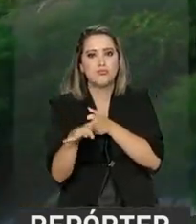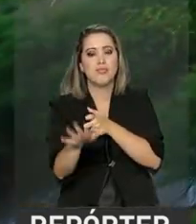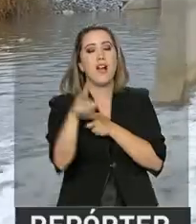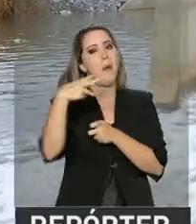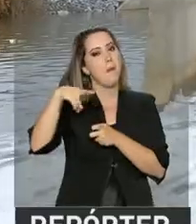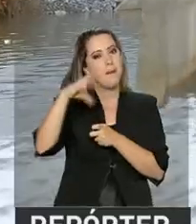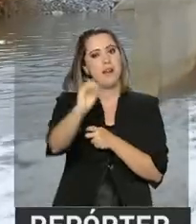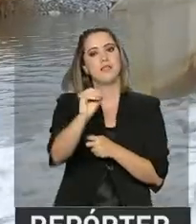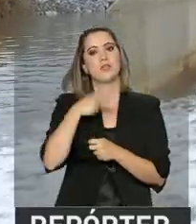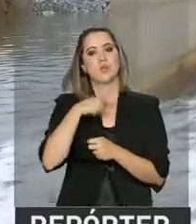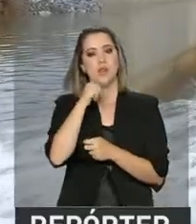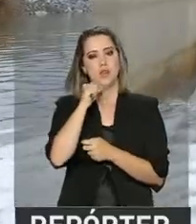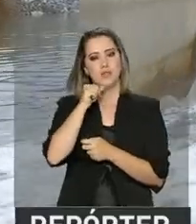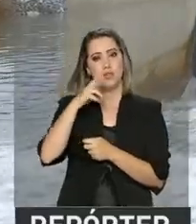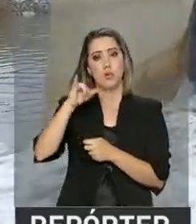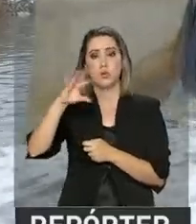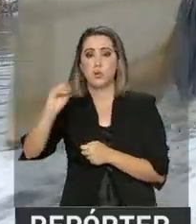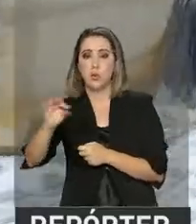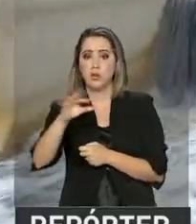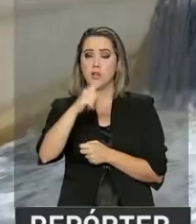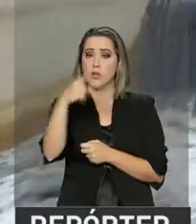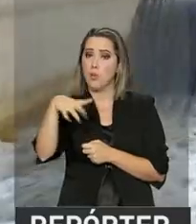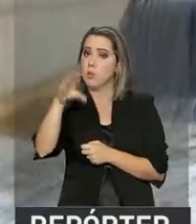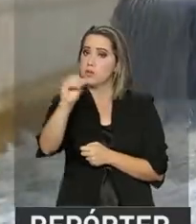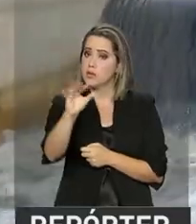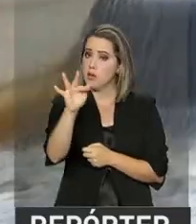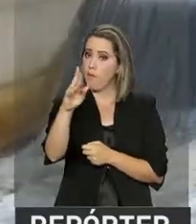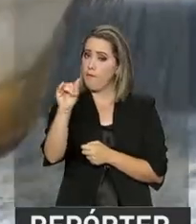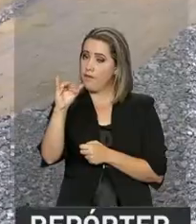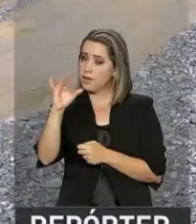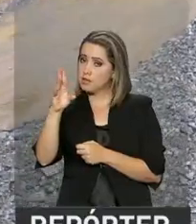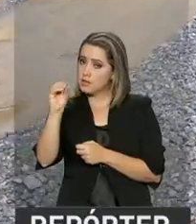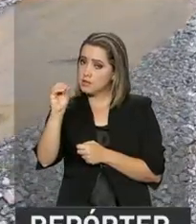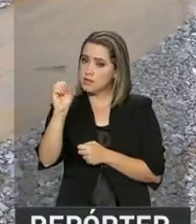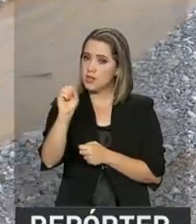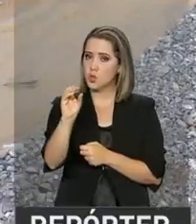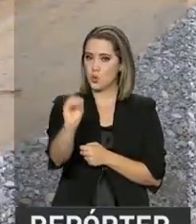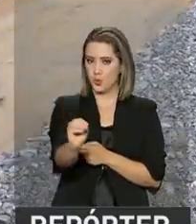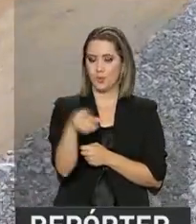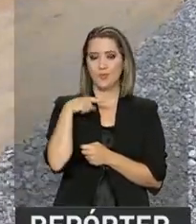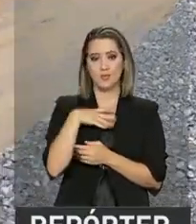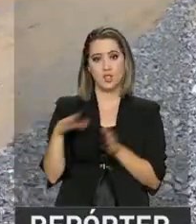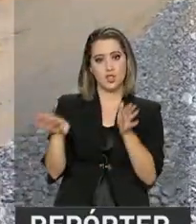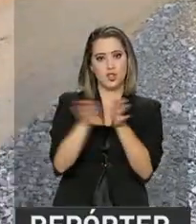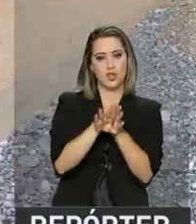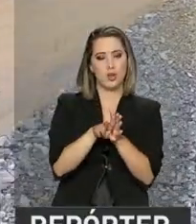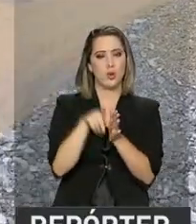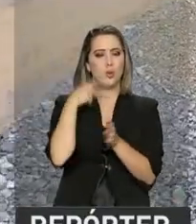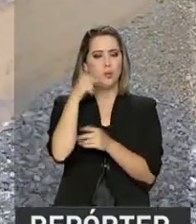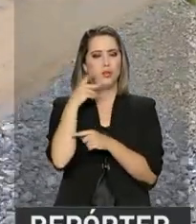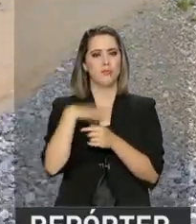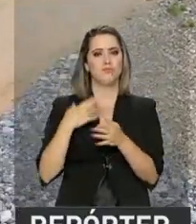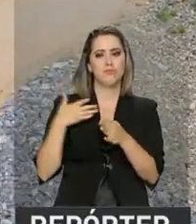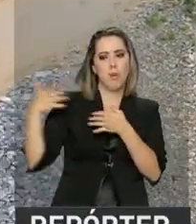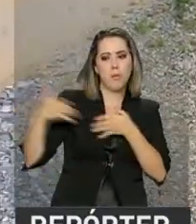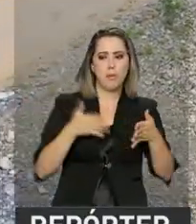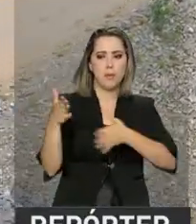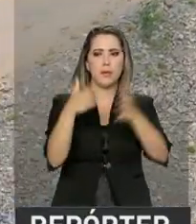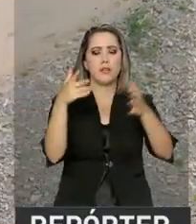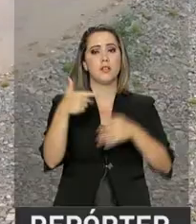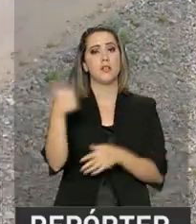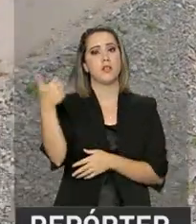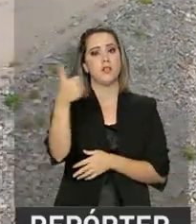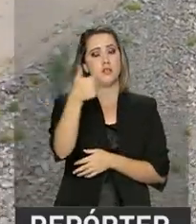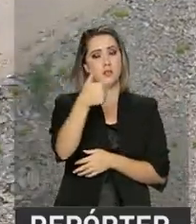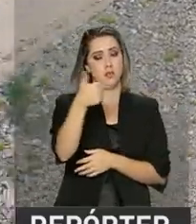de março, as águas do Rio São Francisco chegaram à Paraíba, atravessando 217 quilômetros